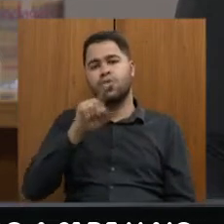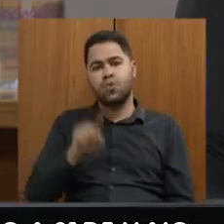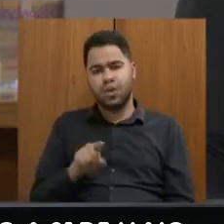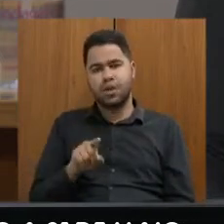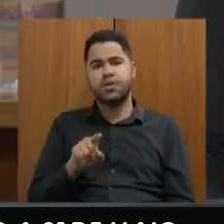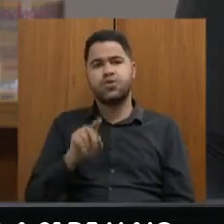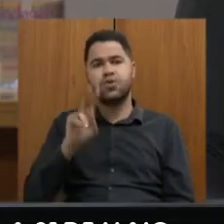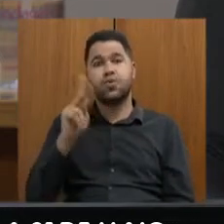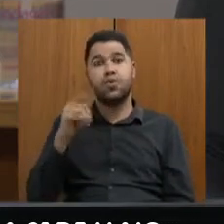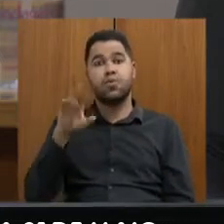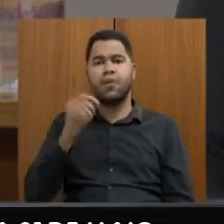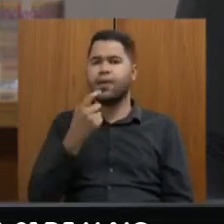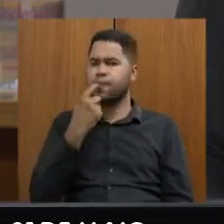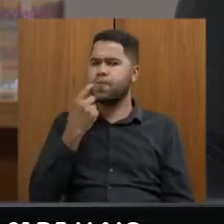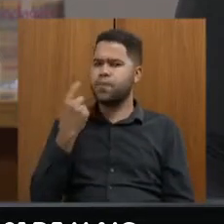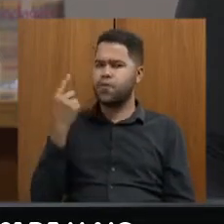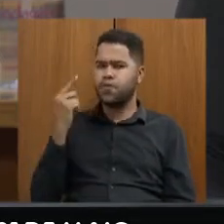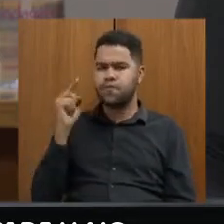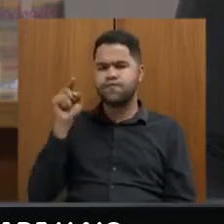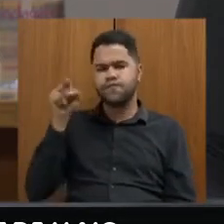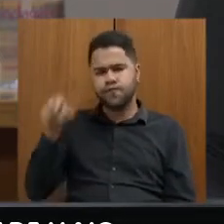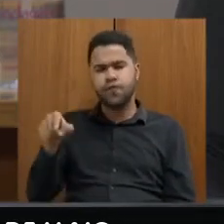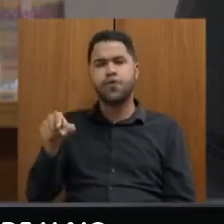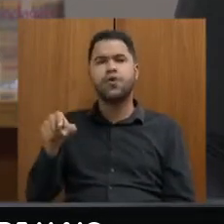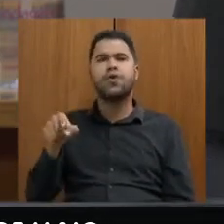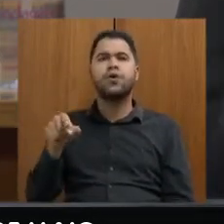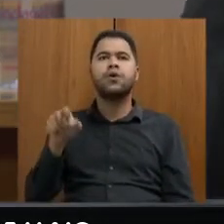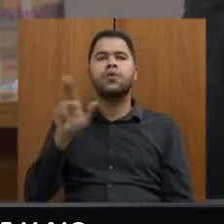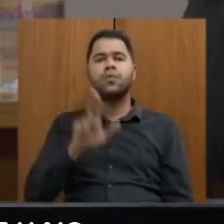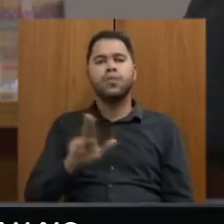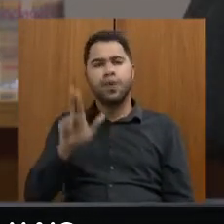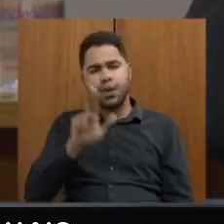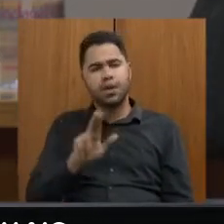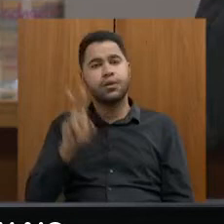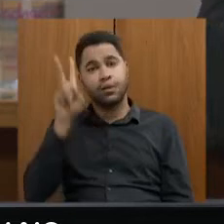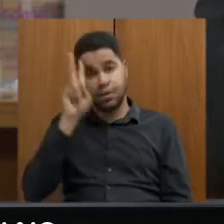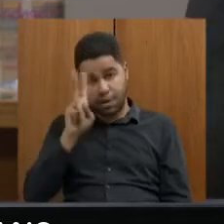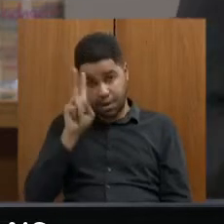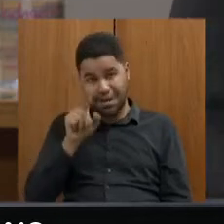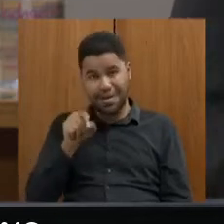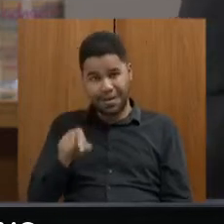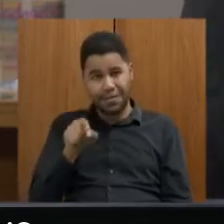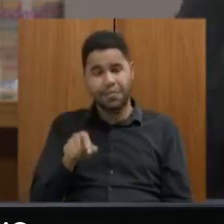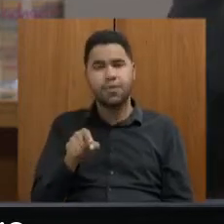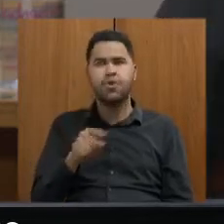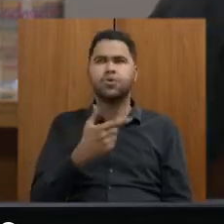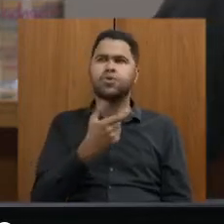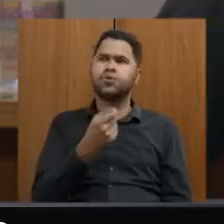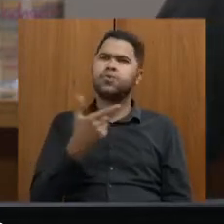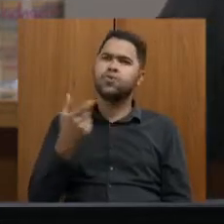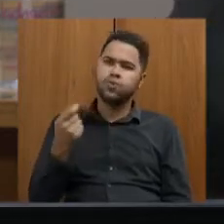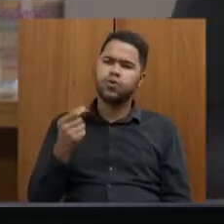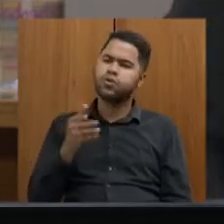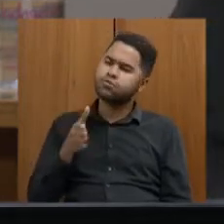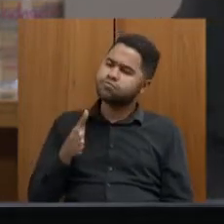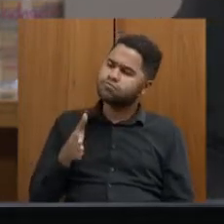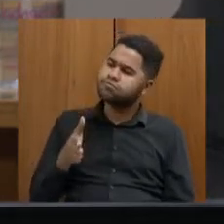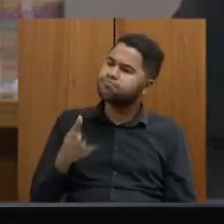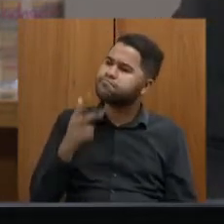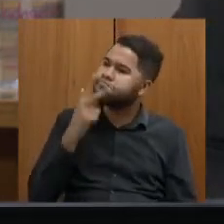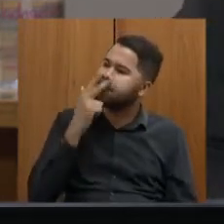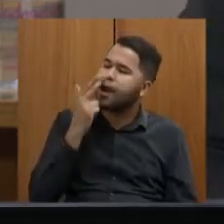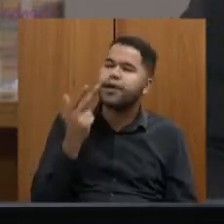lá recente recentemente e Uberlândia prata eu me lembro que 2020 passei por ela